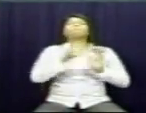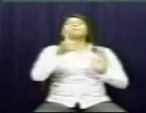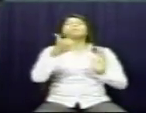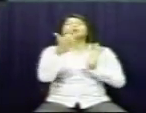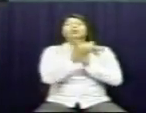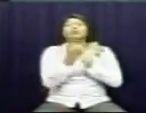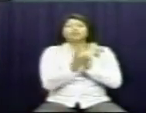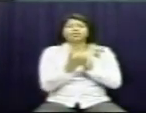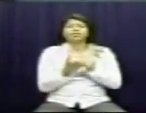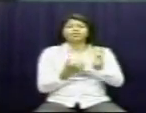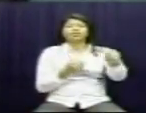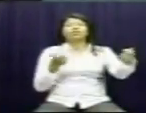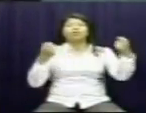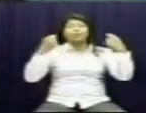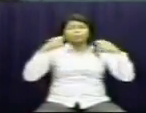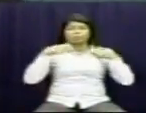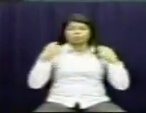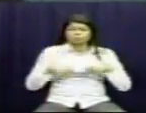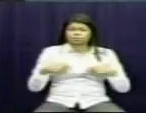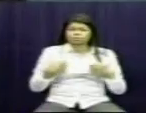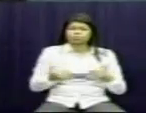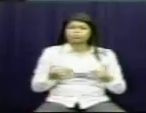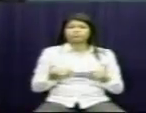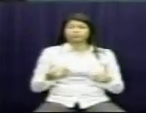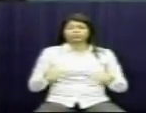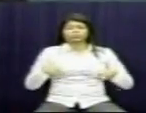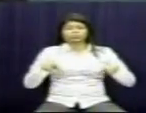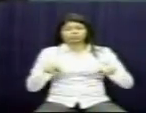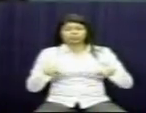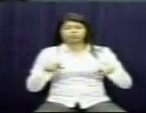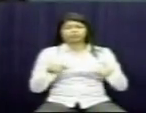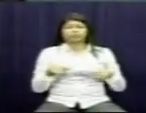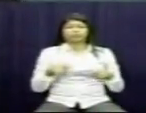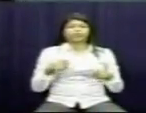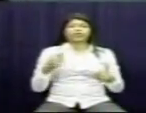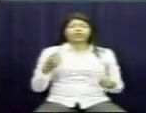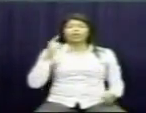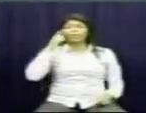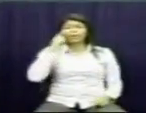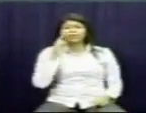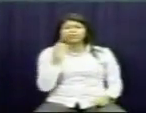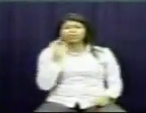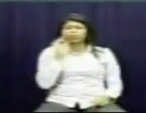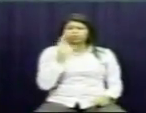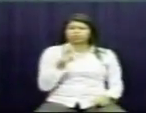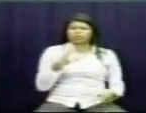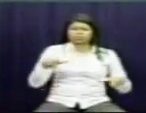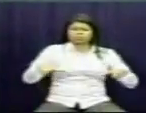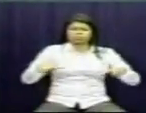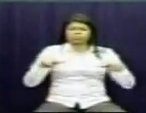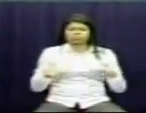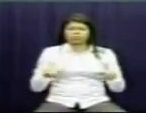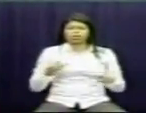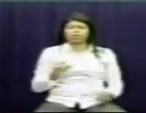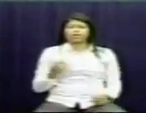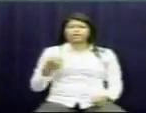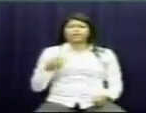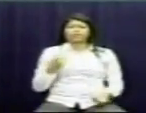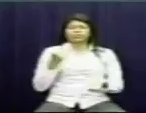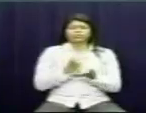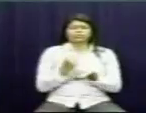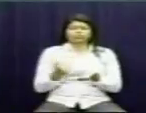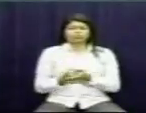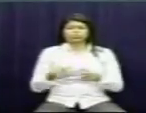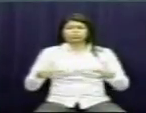regra, a necessidade de revalidação não é apenas para estudantes de medicina de